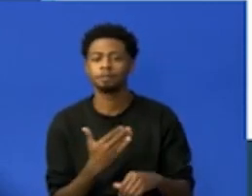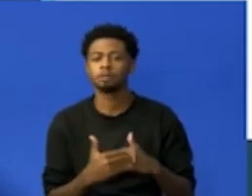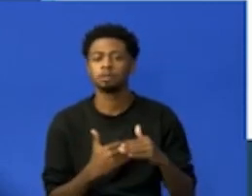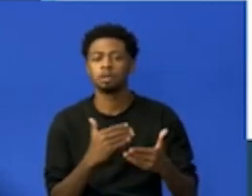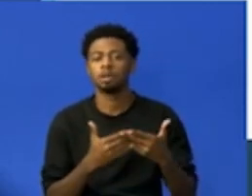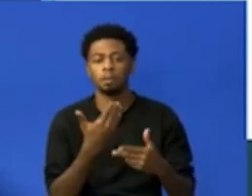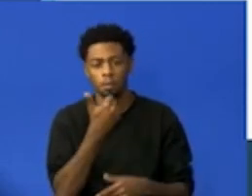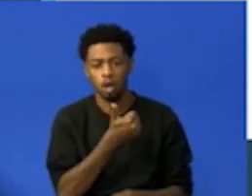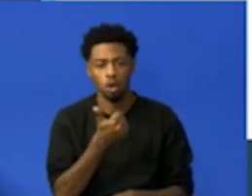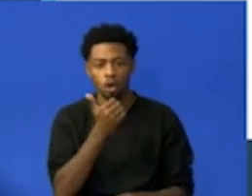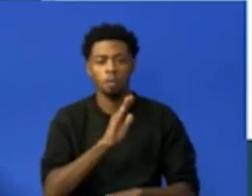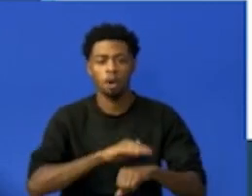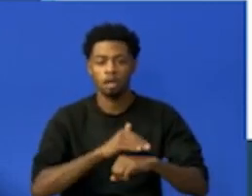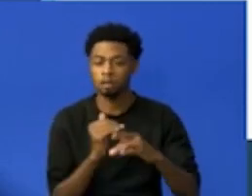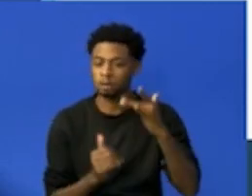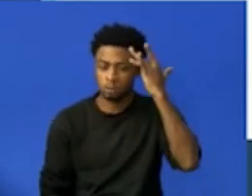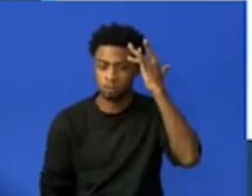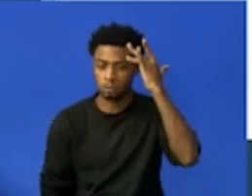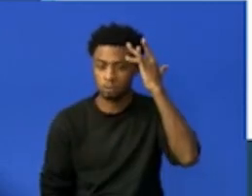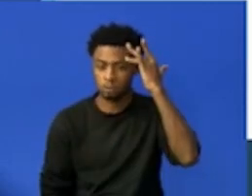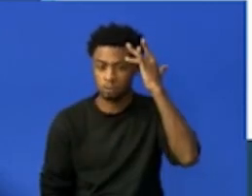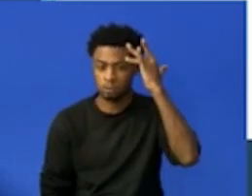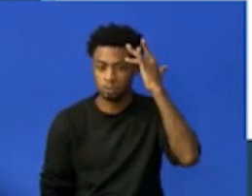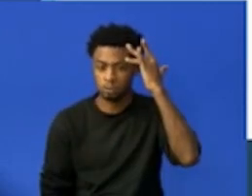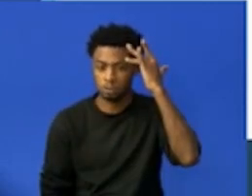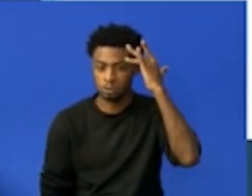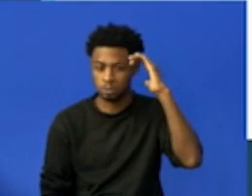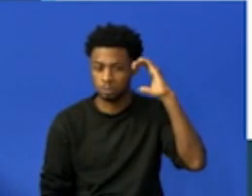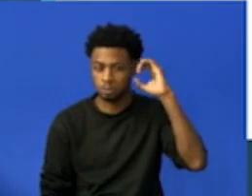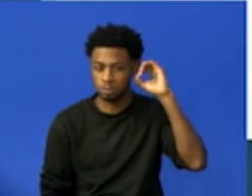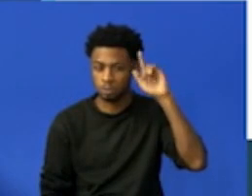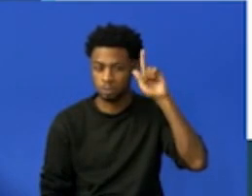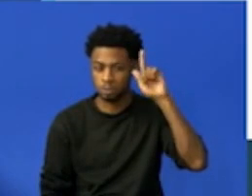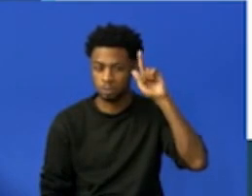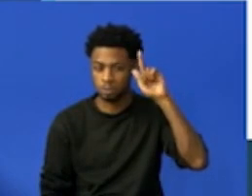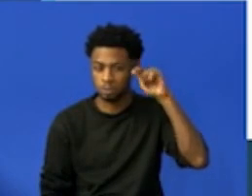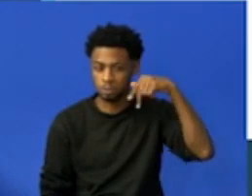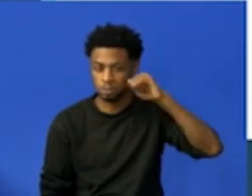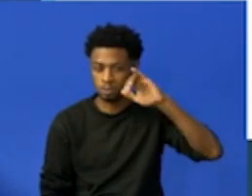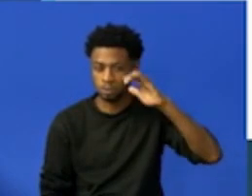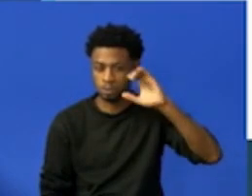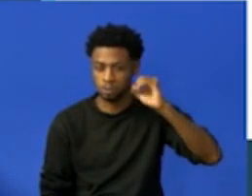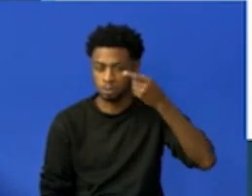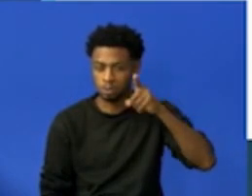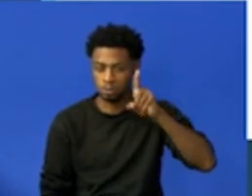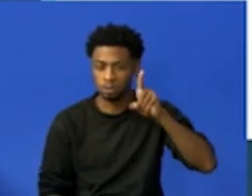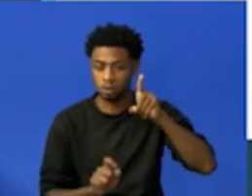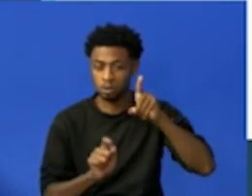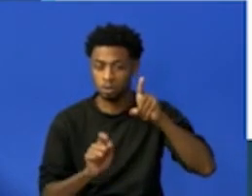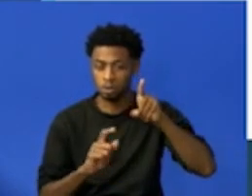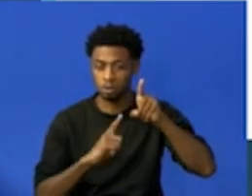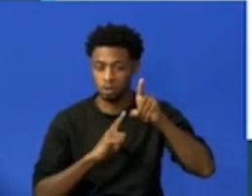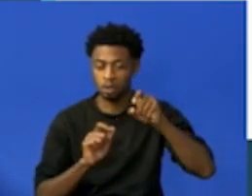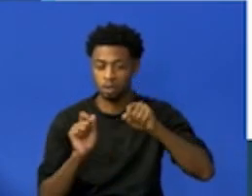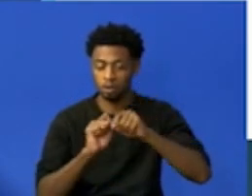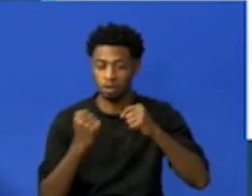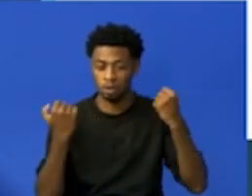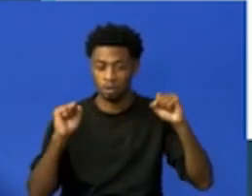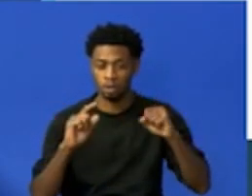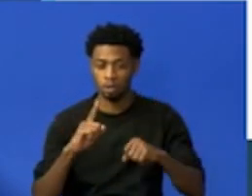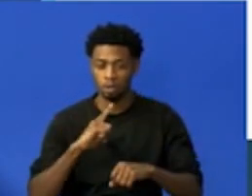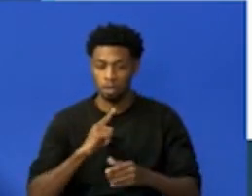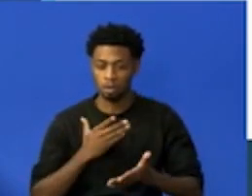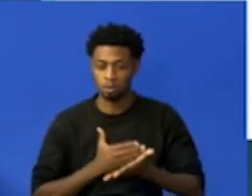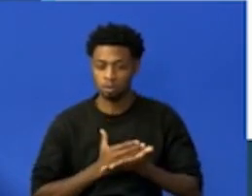e melhora da cognição. E isso acontece com o treinamento com exercícios coordenativos, que vai ter